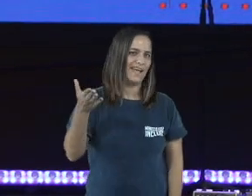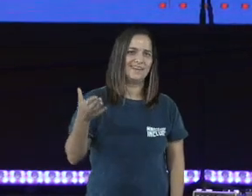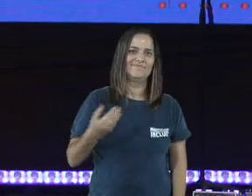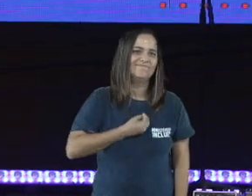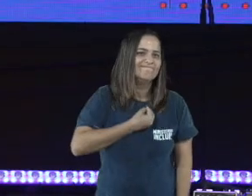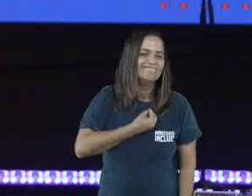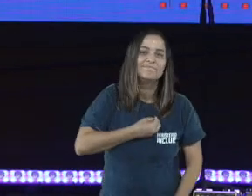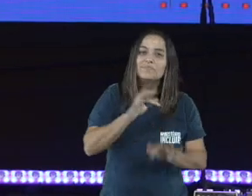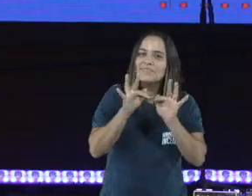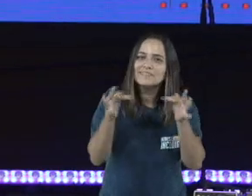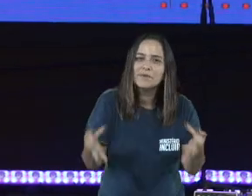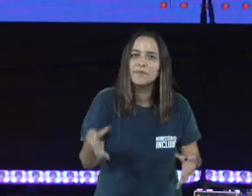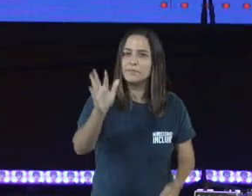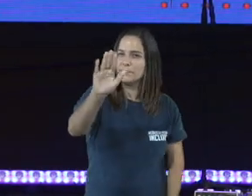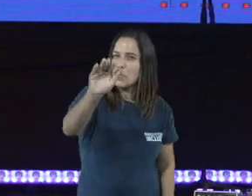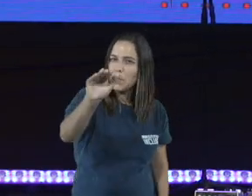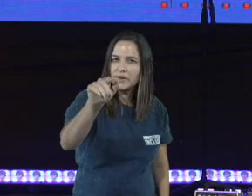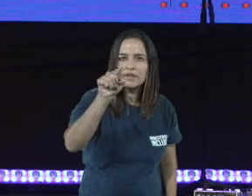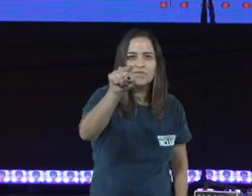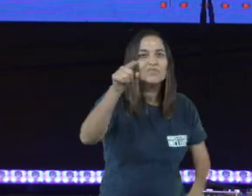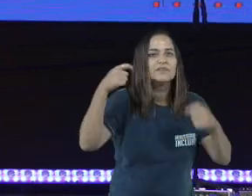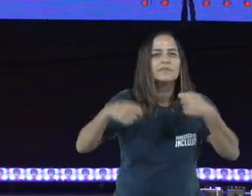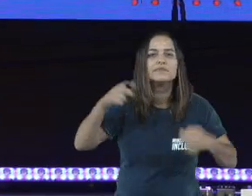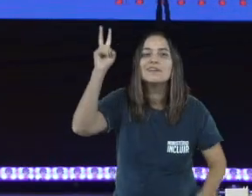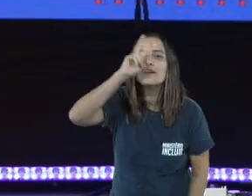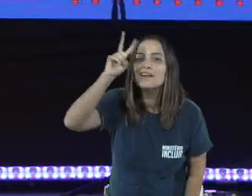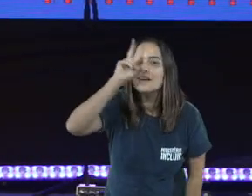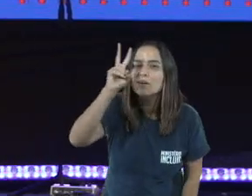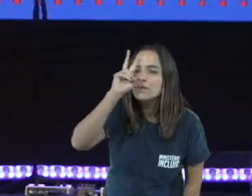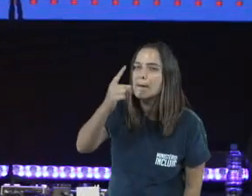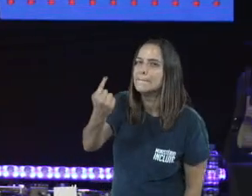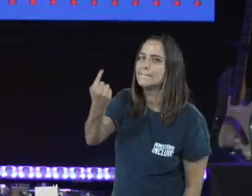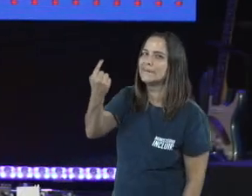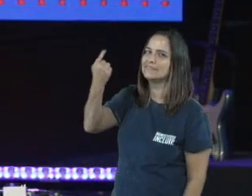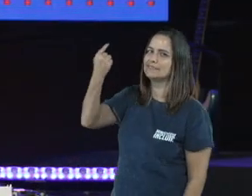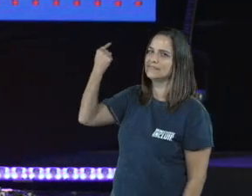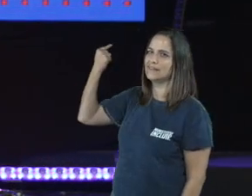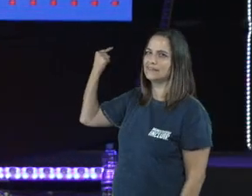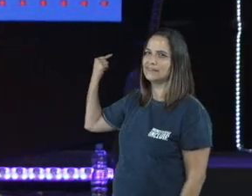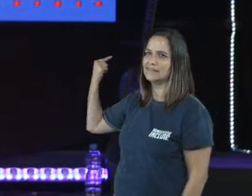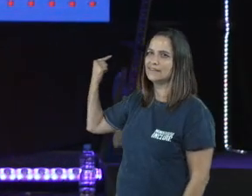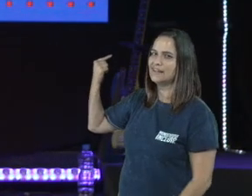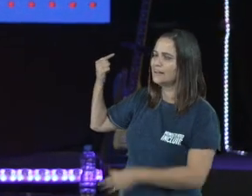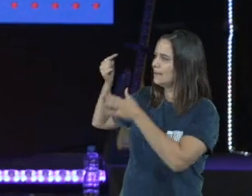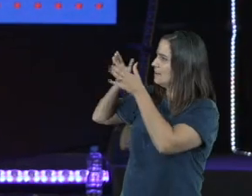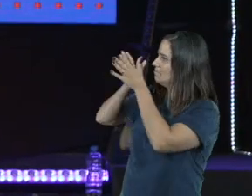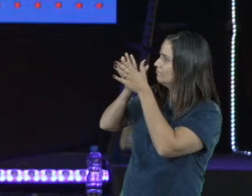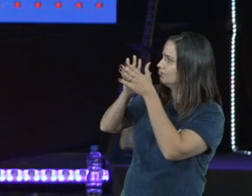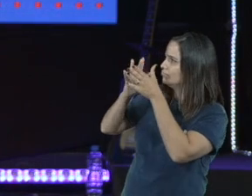você precisa reprisar o que Deus já fez na sua vida hoje eu chego no lugar eu tomo quantos coca-cola eu quiser